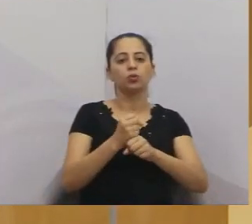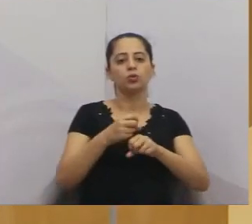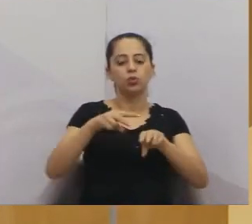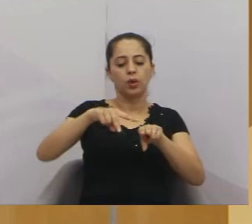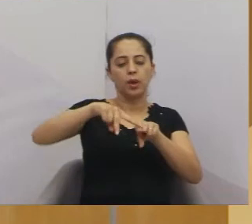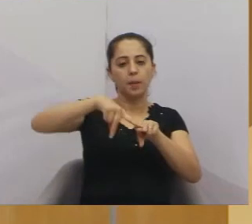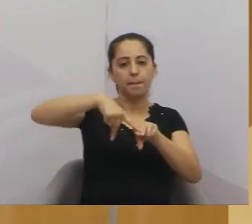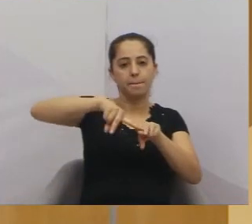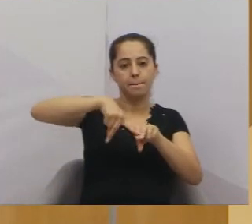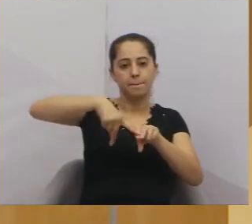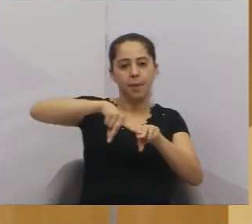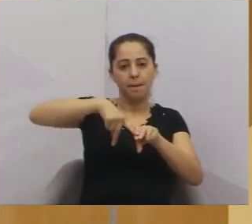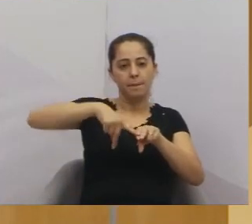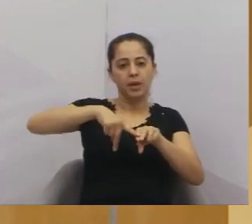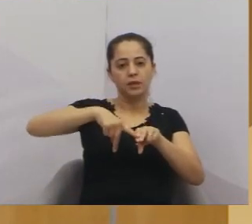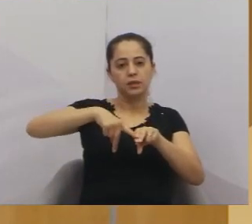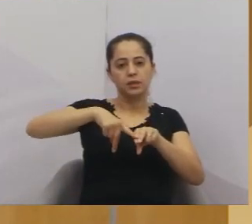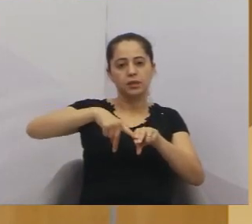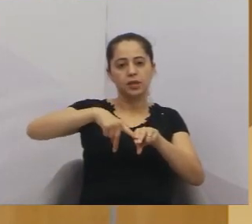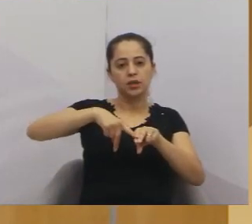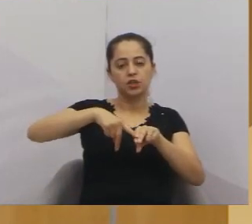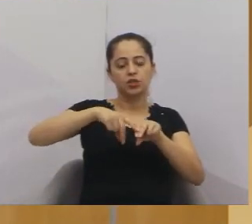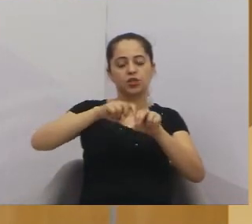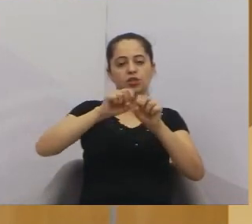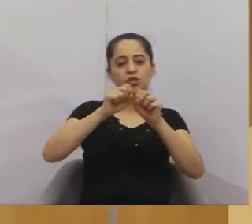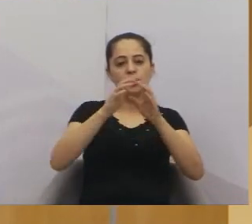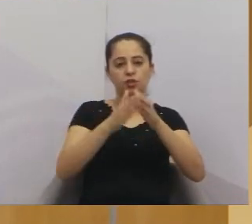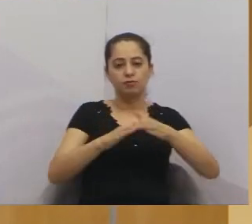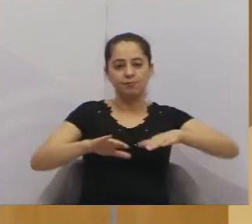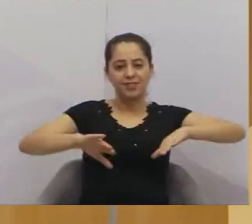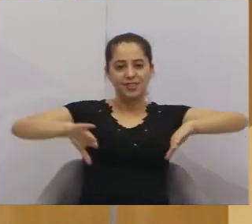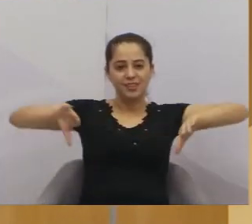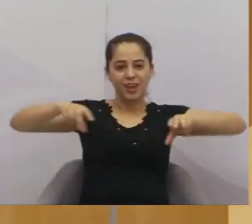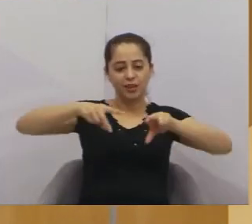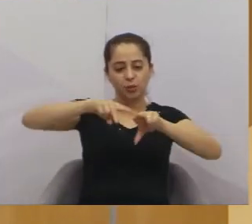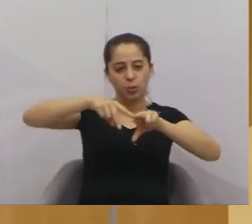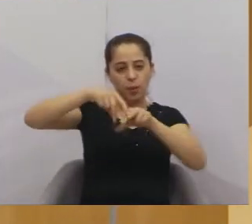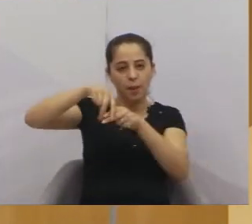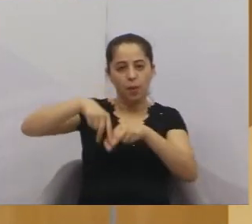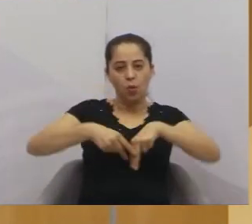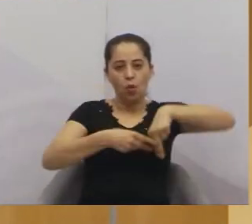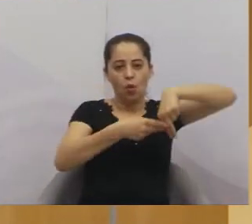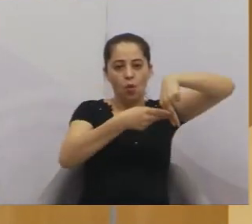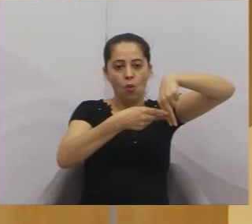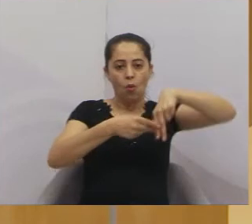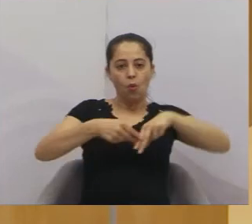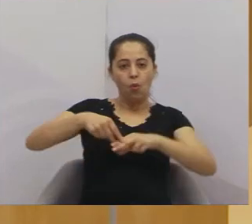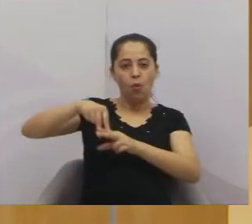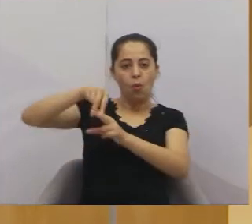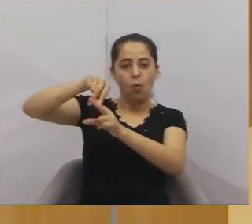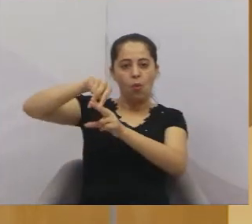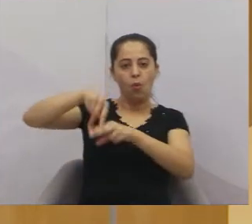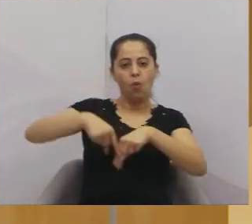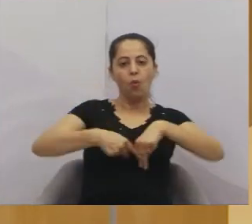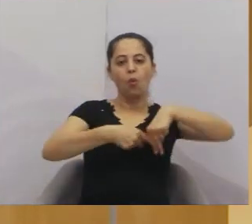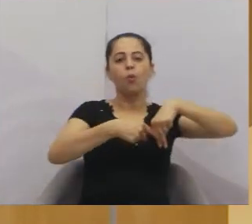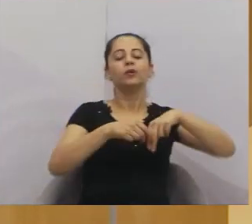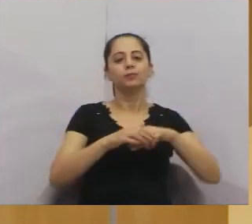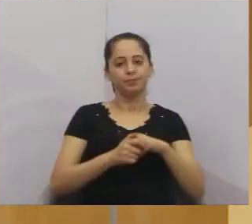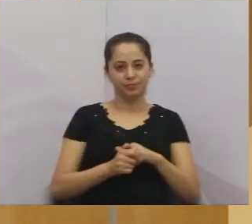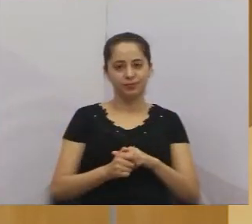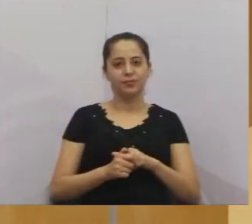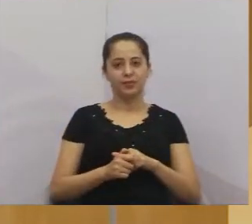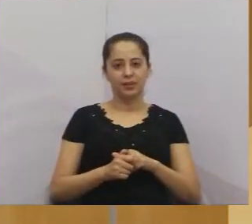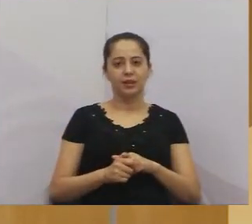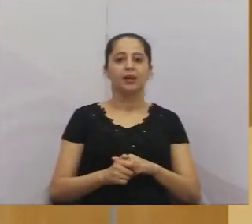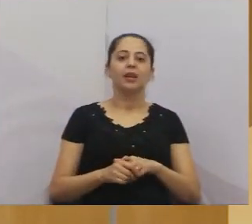ali no centro. Muito moderna e que vai ao encontro dos praticantes de skate. Essa modalidade cresceu muito, até mesmo